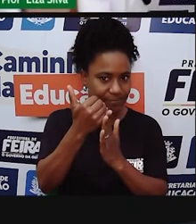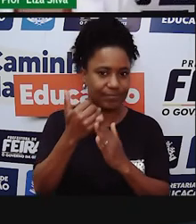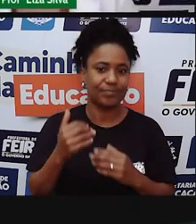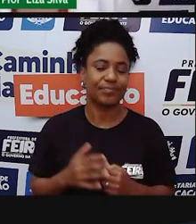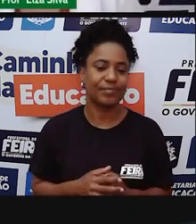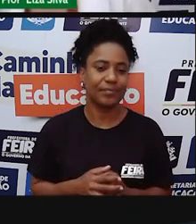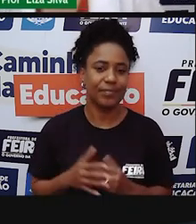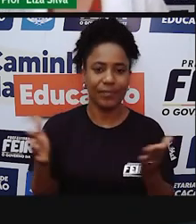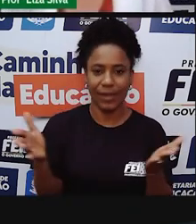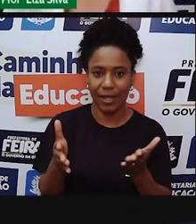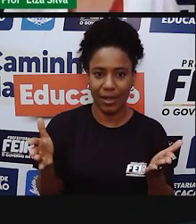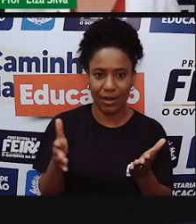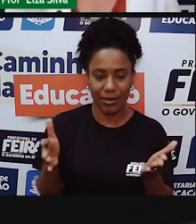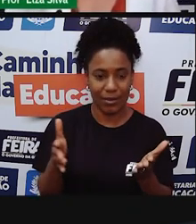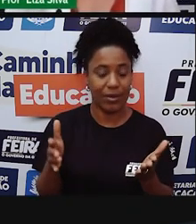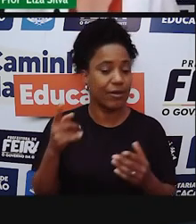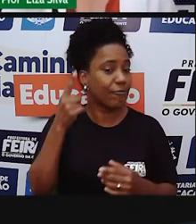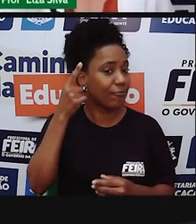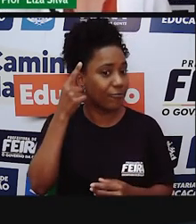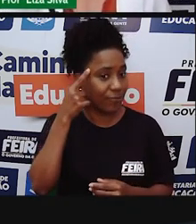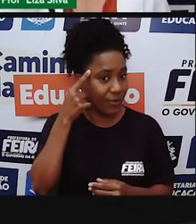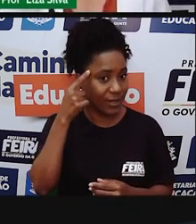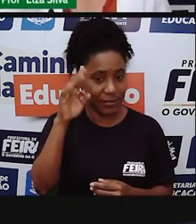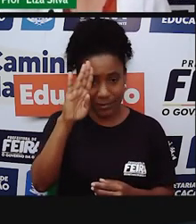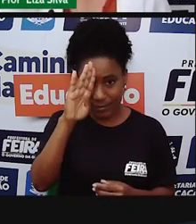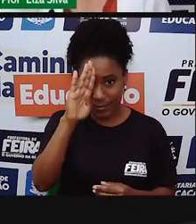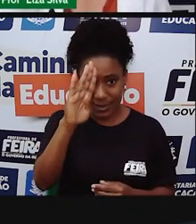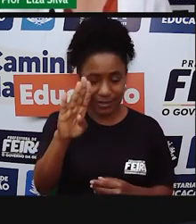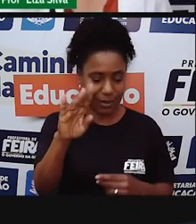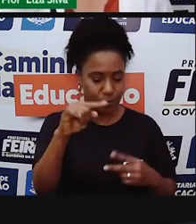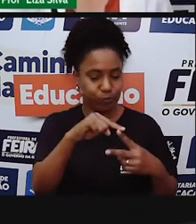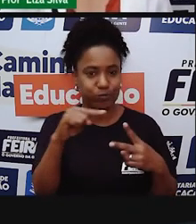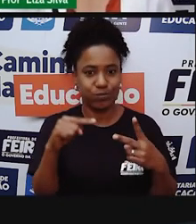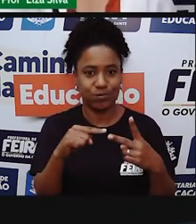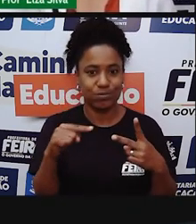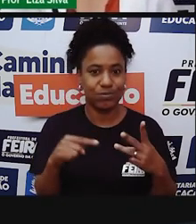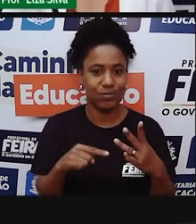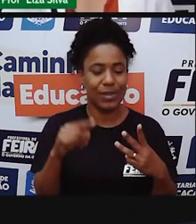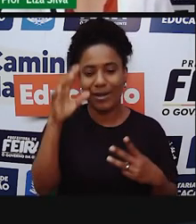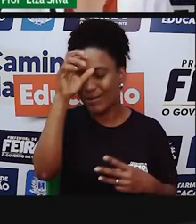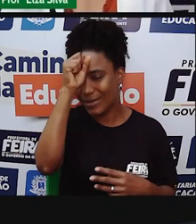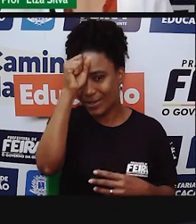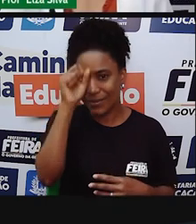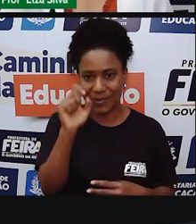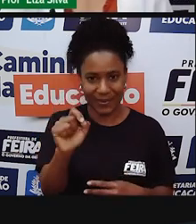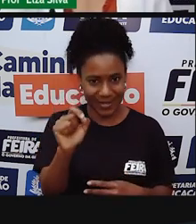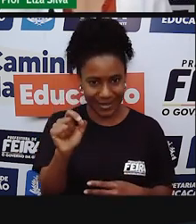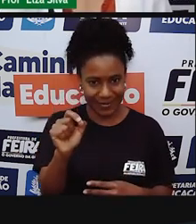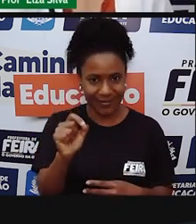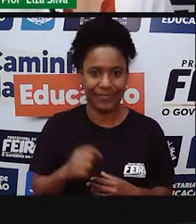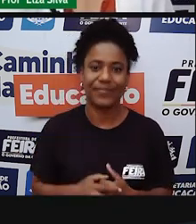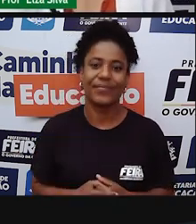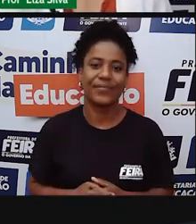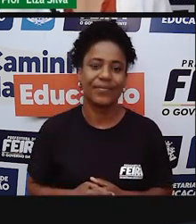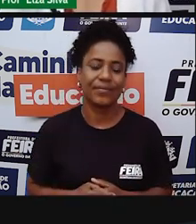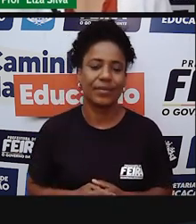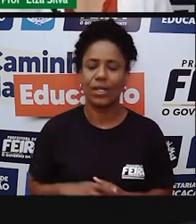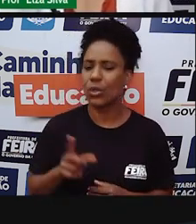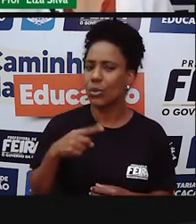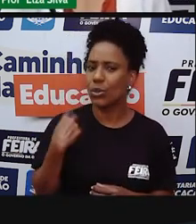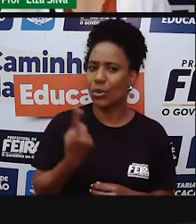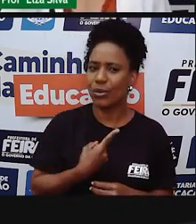de retomarmos os principais pontos de nossa aula. What have we learned today? O que é que